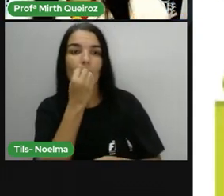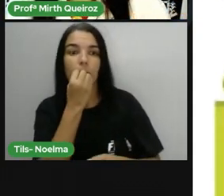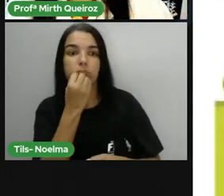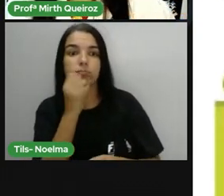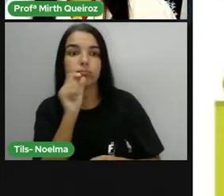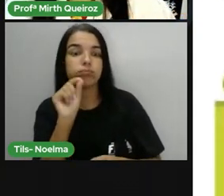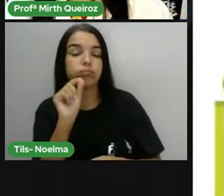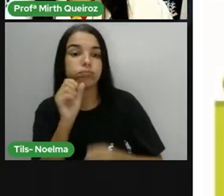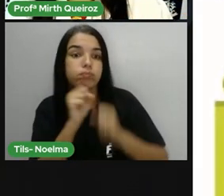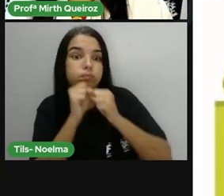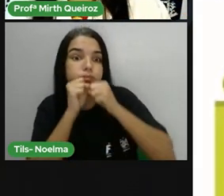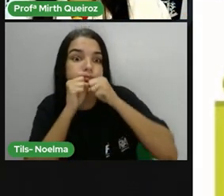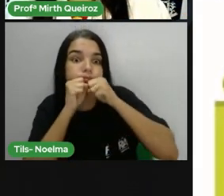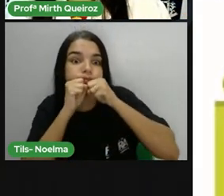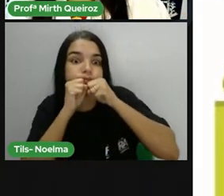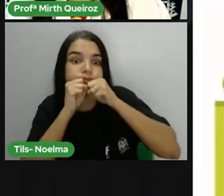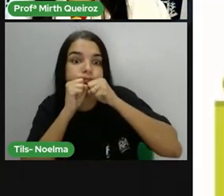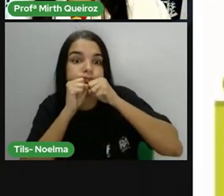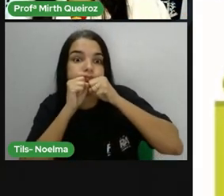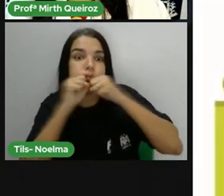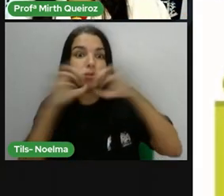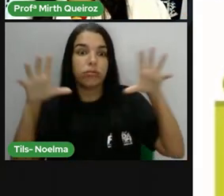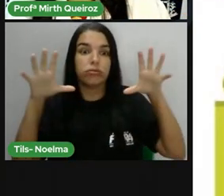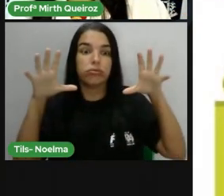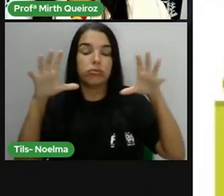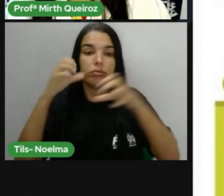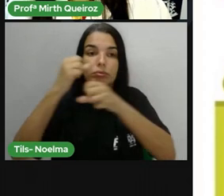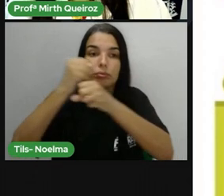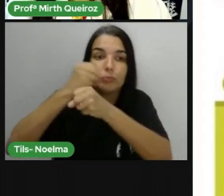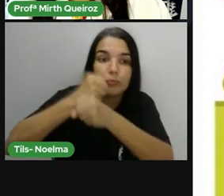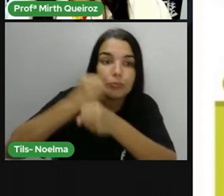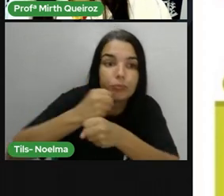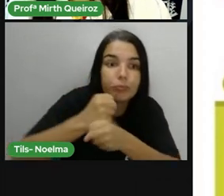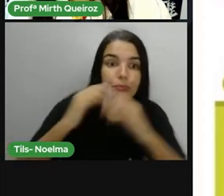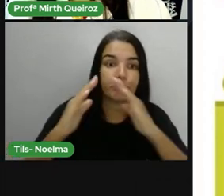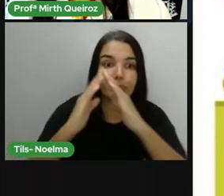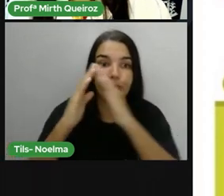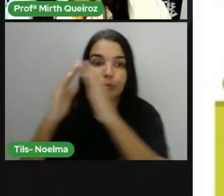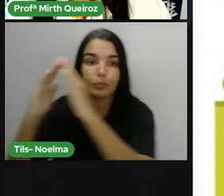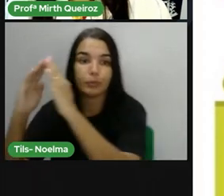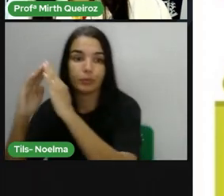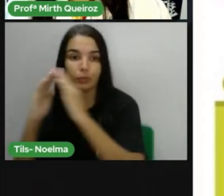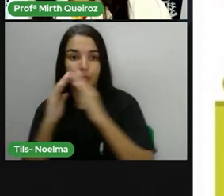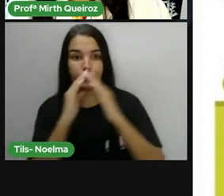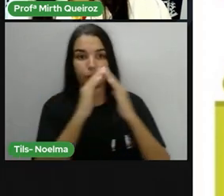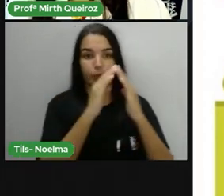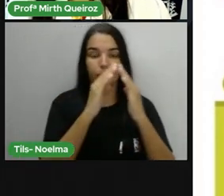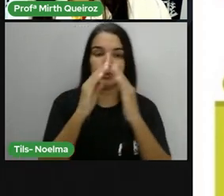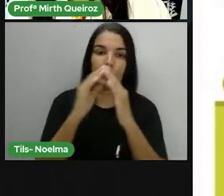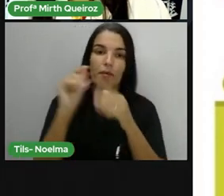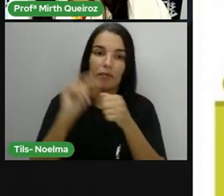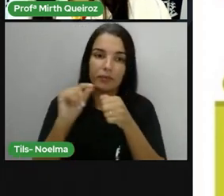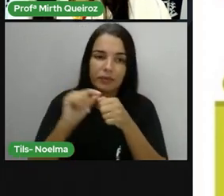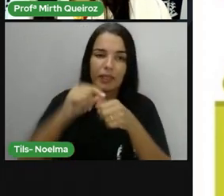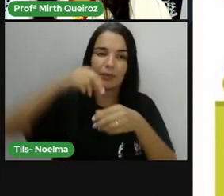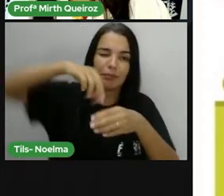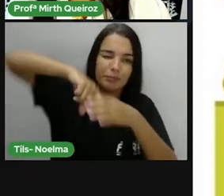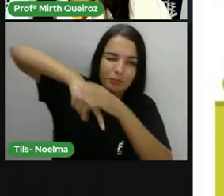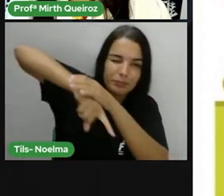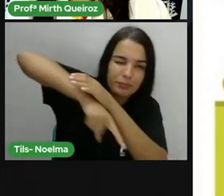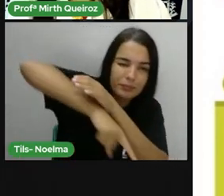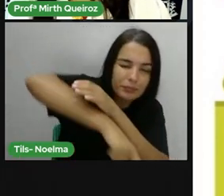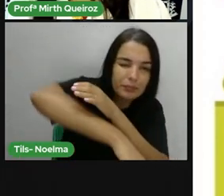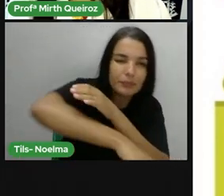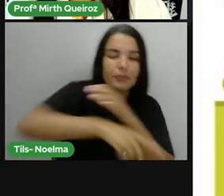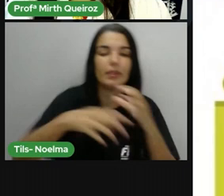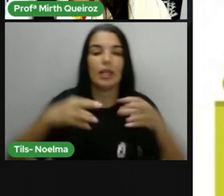Com o boom imobiliário que Feira de Santana viveu nos últimos anos, mais construções e aterramentos